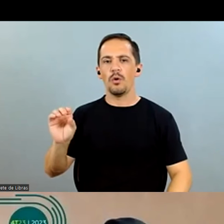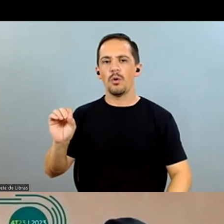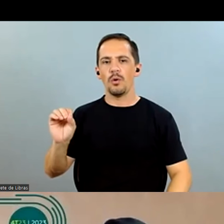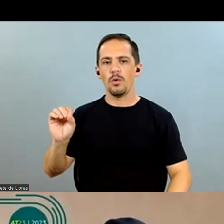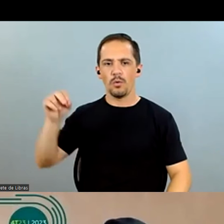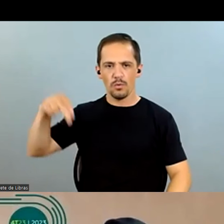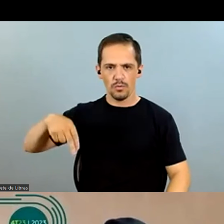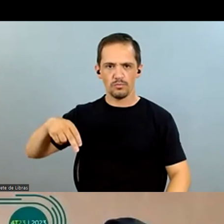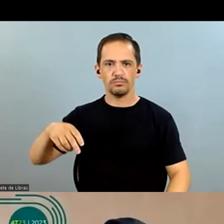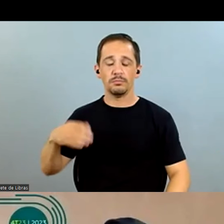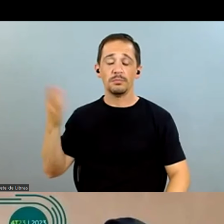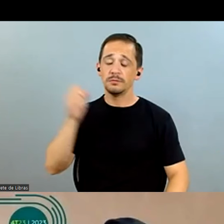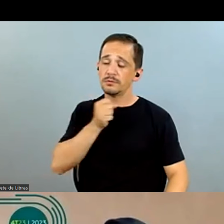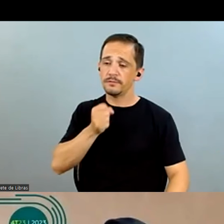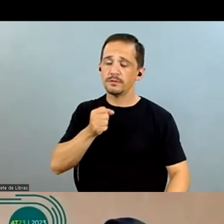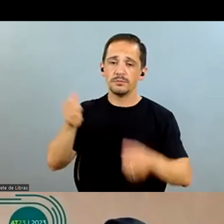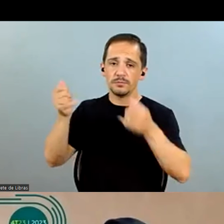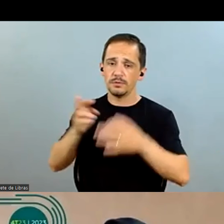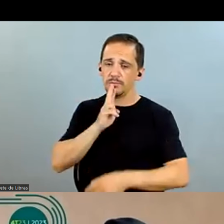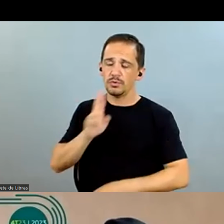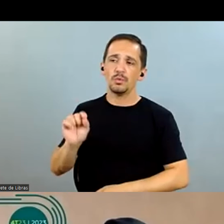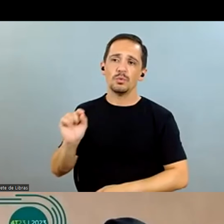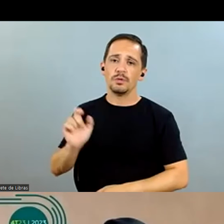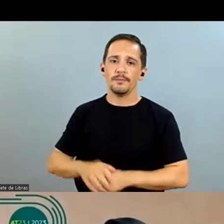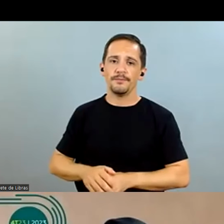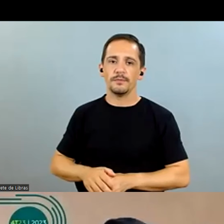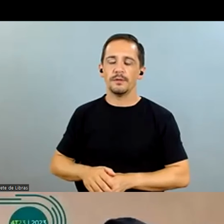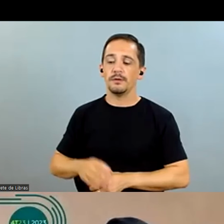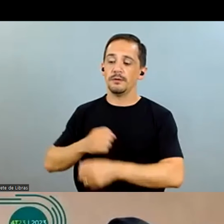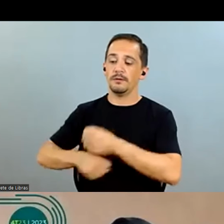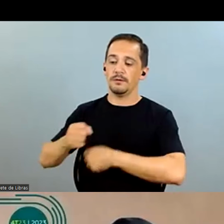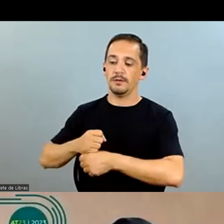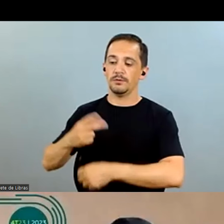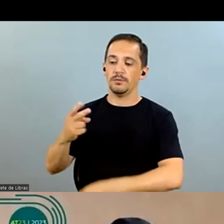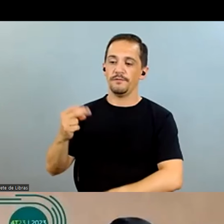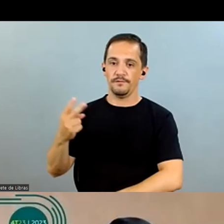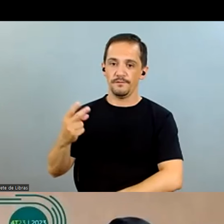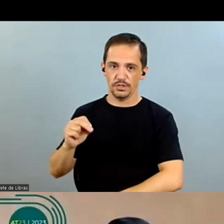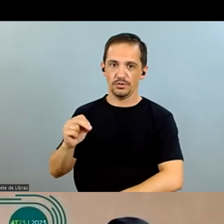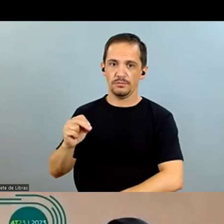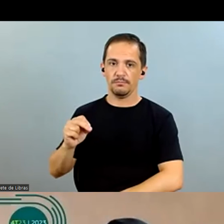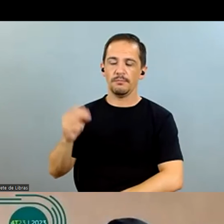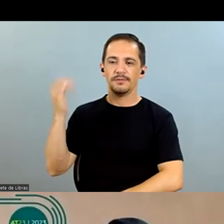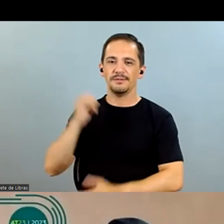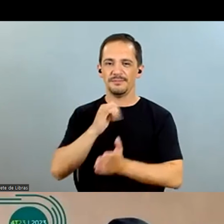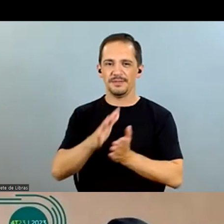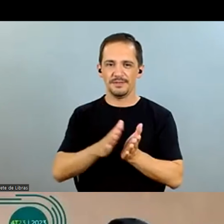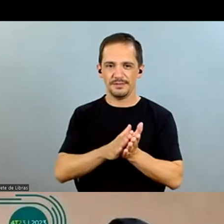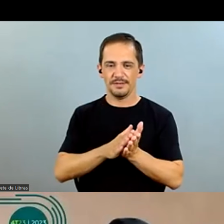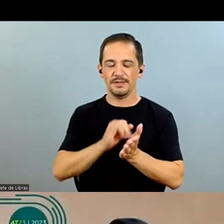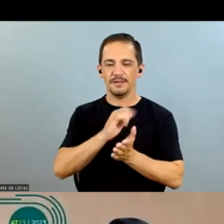entrevista foi o reo né que nós fizemos em 2020 que como a a irania era uma empresa de capital est aberto já desde